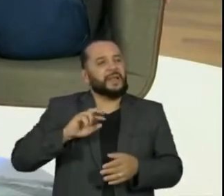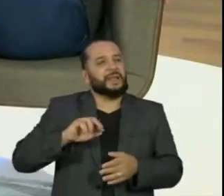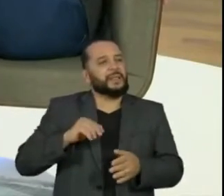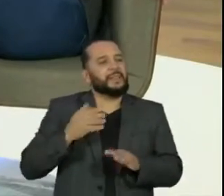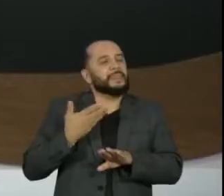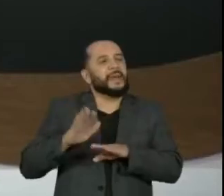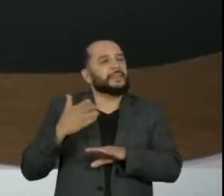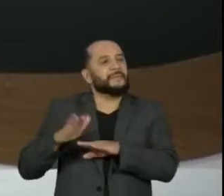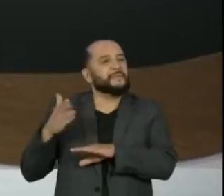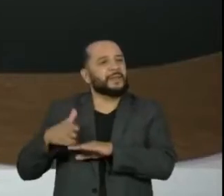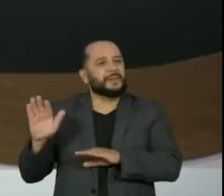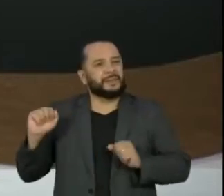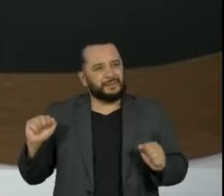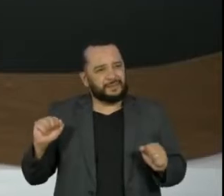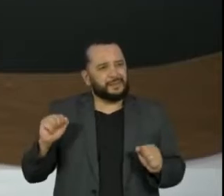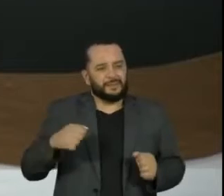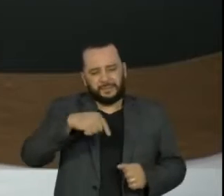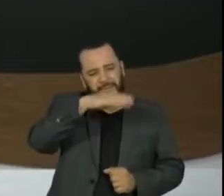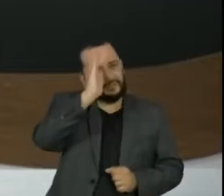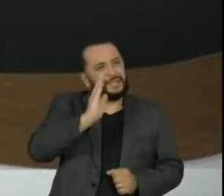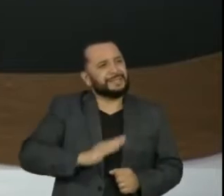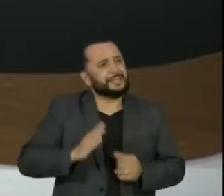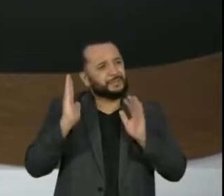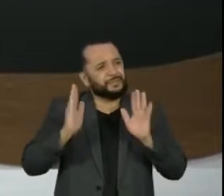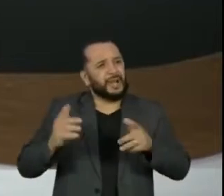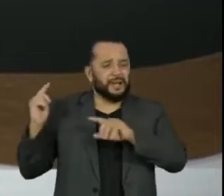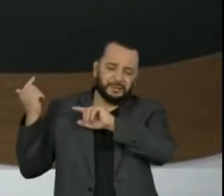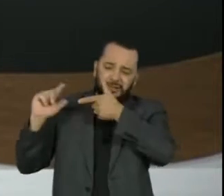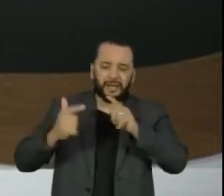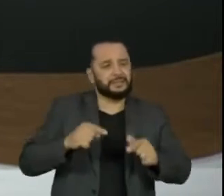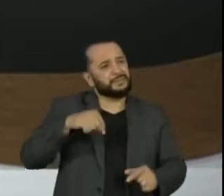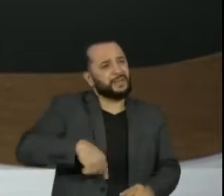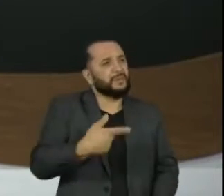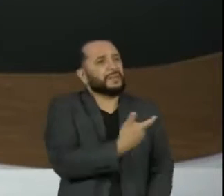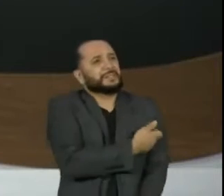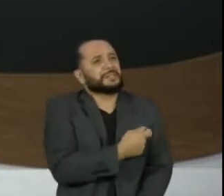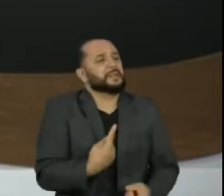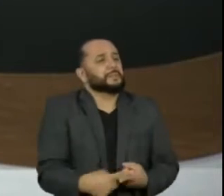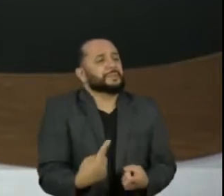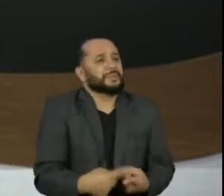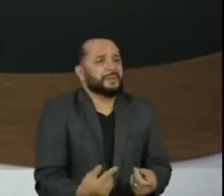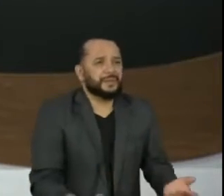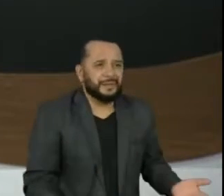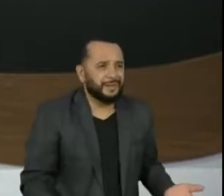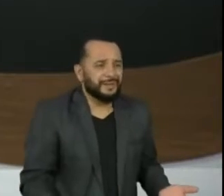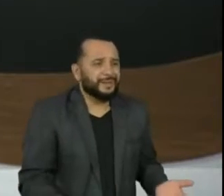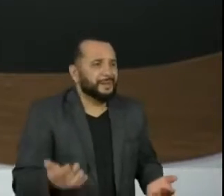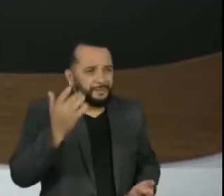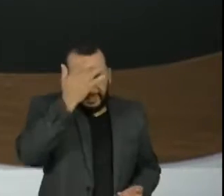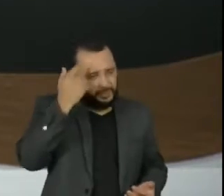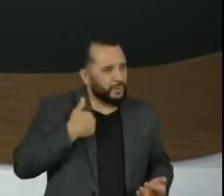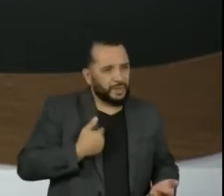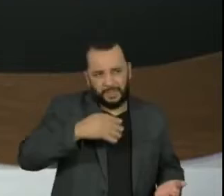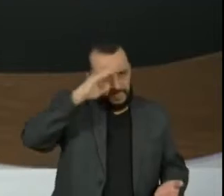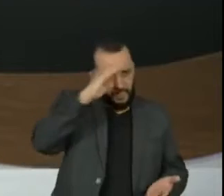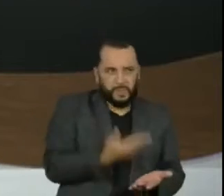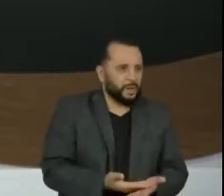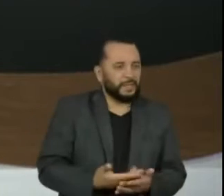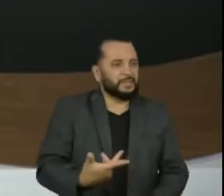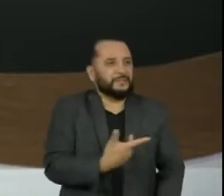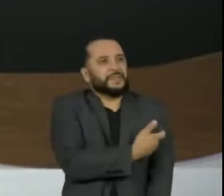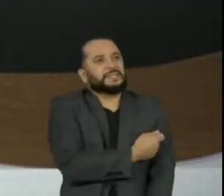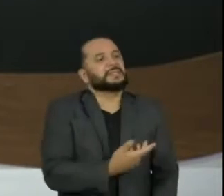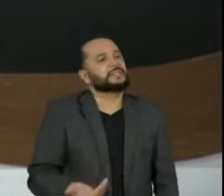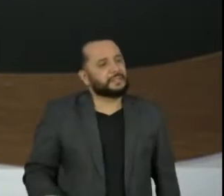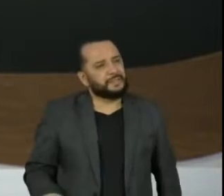vacina em si? O Brasil sempre foi um país com tradição de vacina. Por que a gente está vivendo esse negacionismo de algo que pode